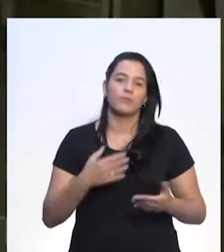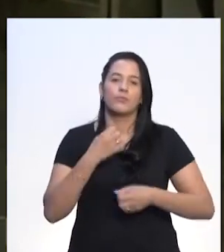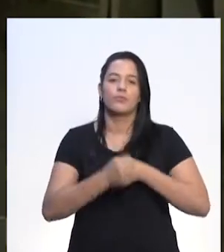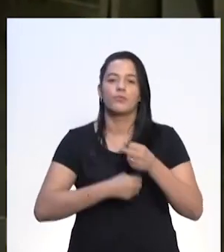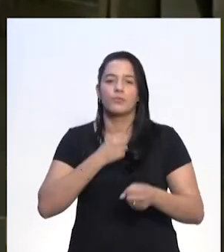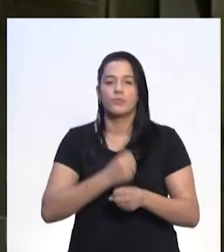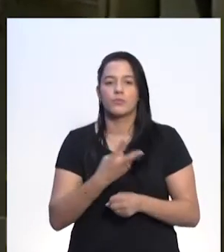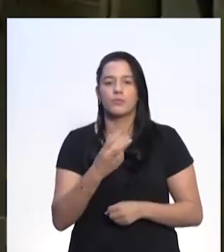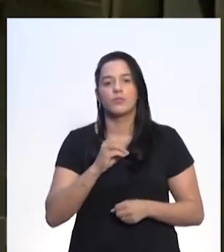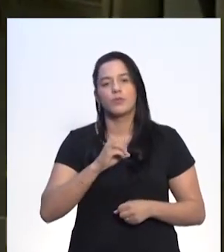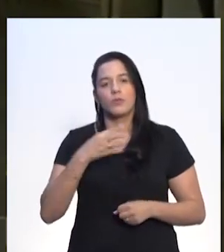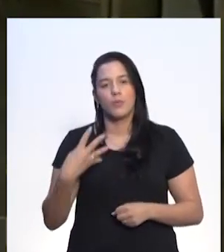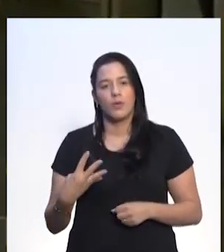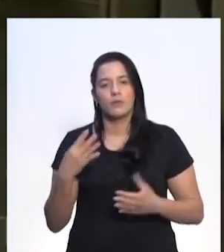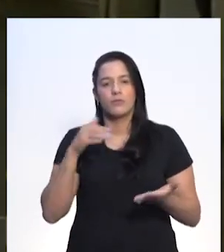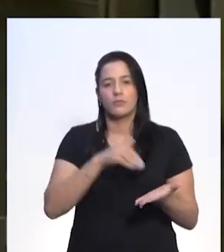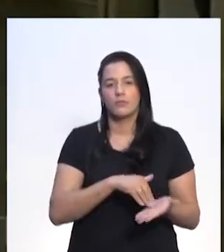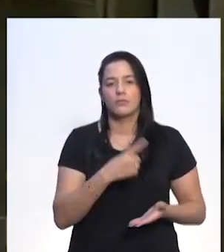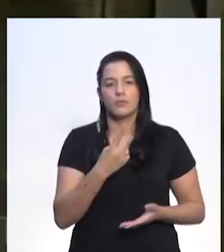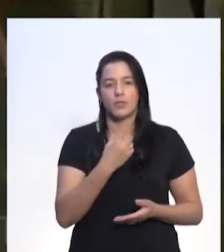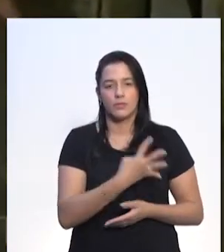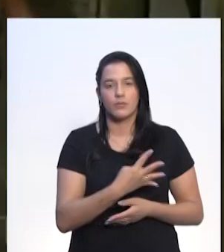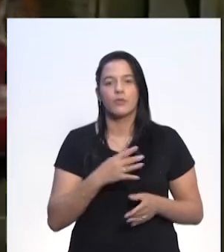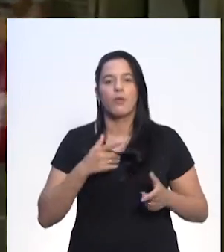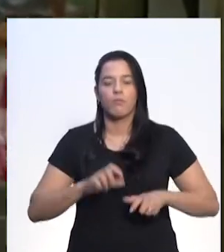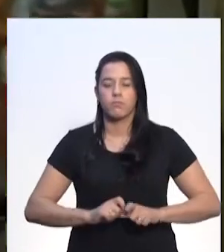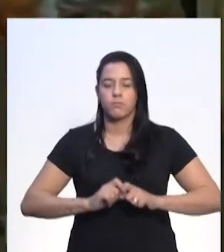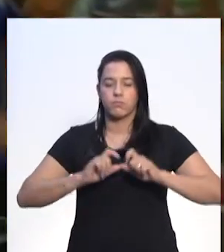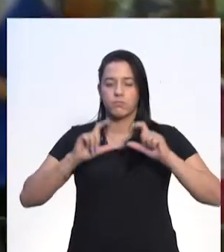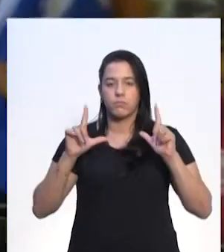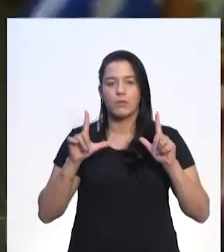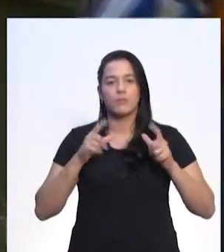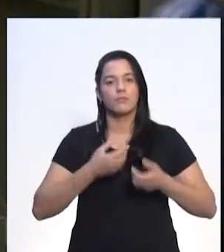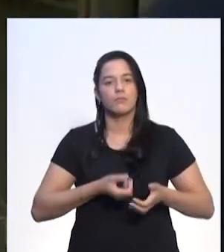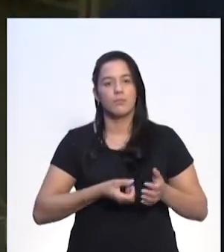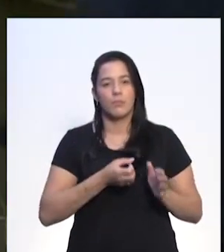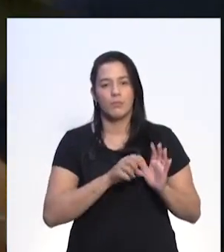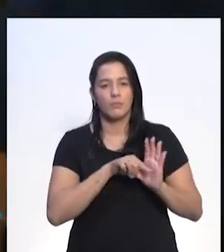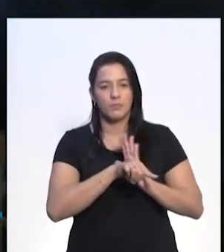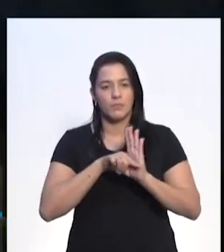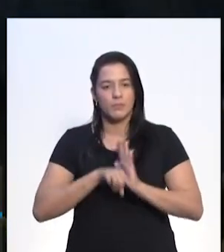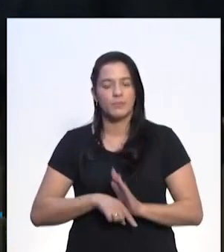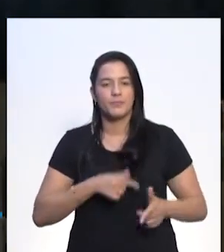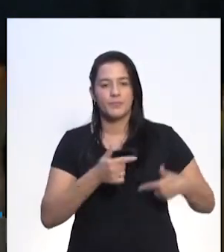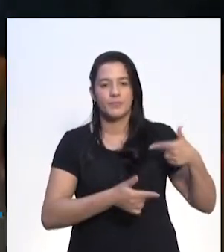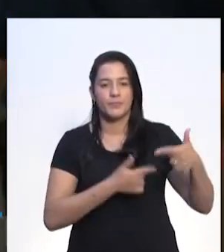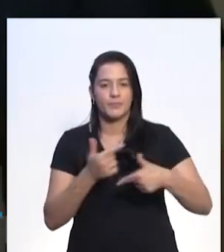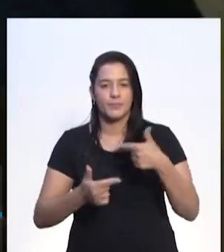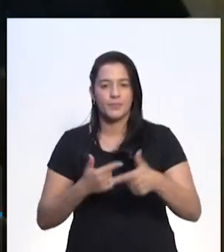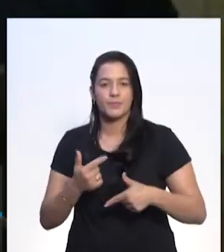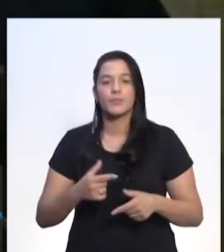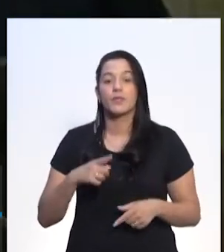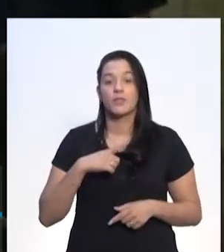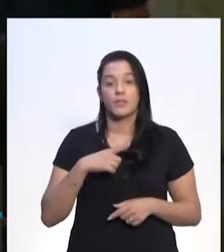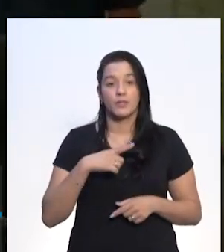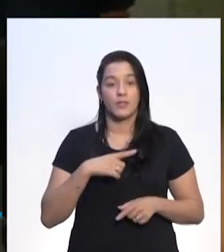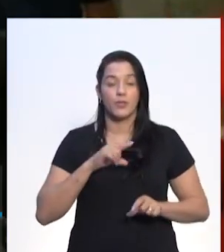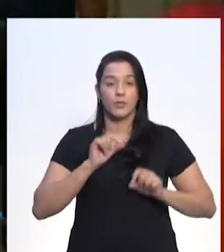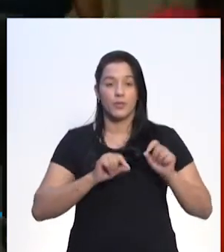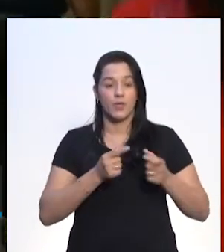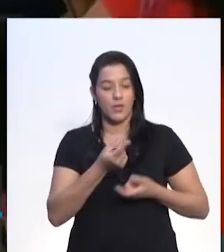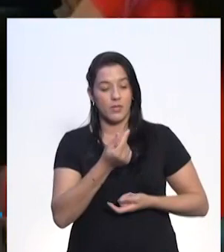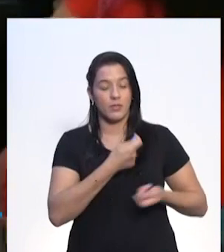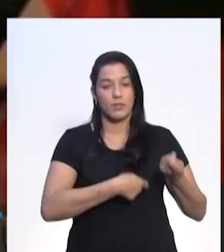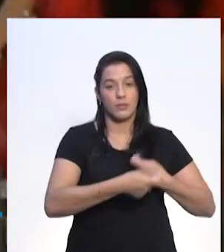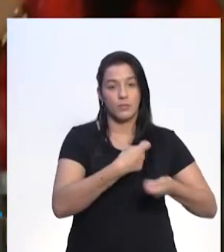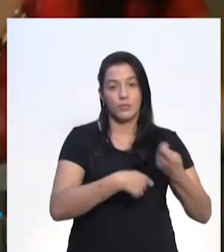de reestruturação do mercado de trabalho com o crescimento dos índices de emprego. A recessão econômica nos